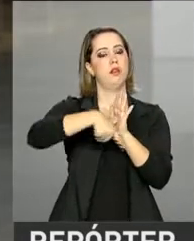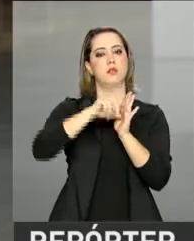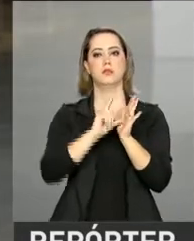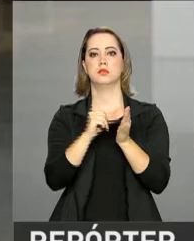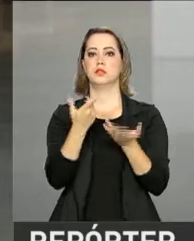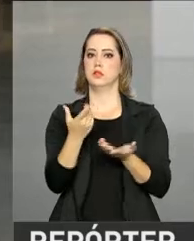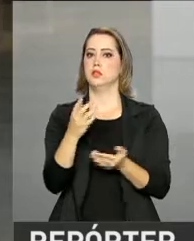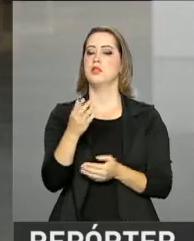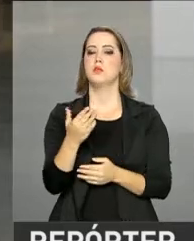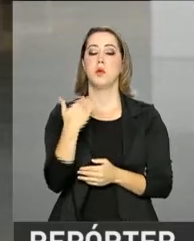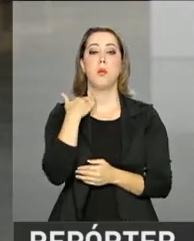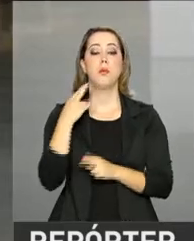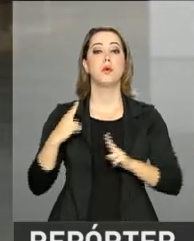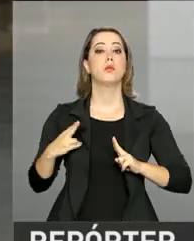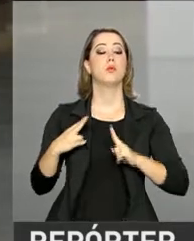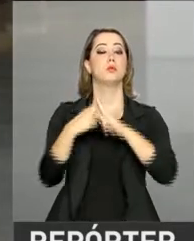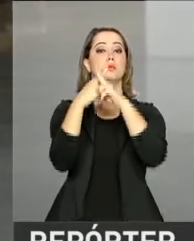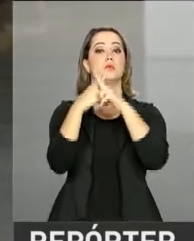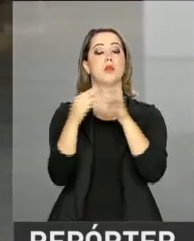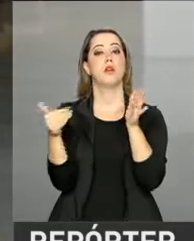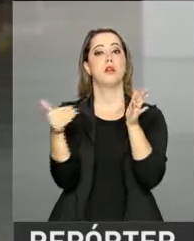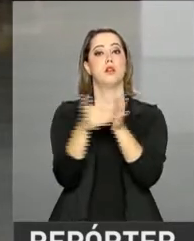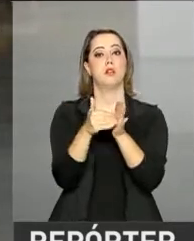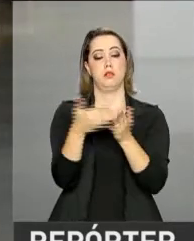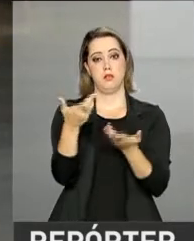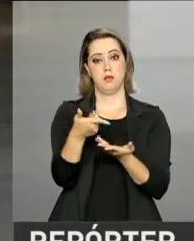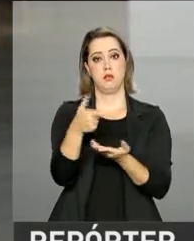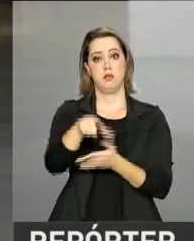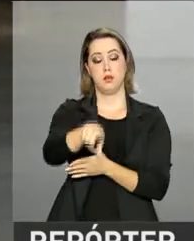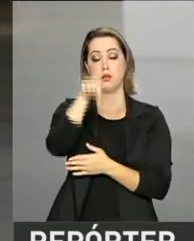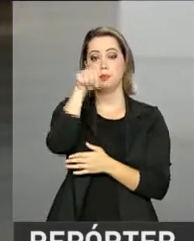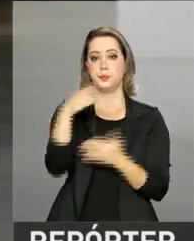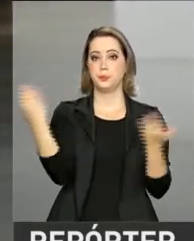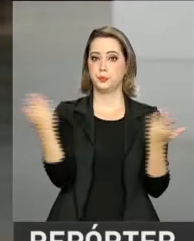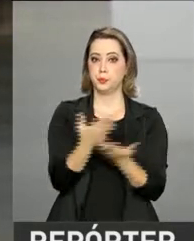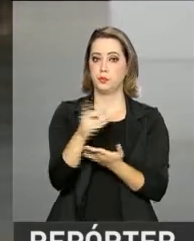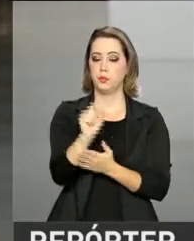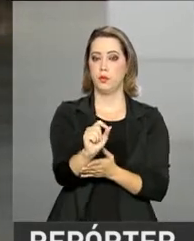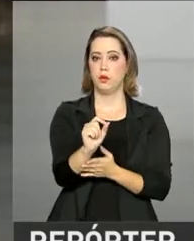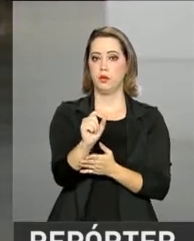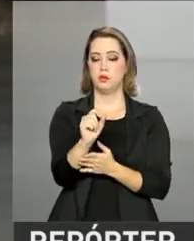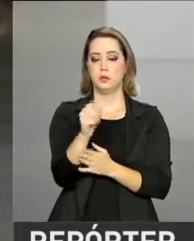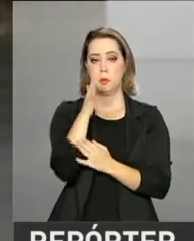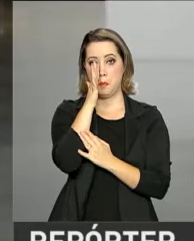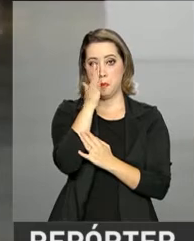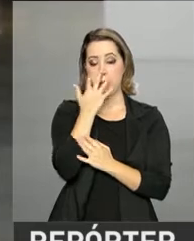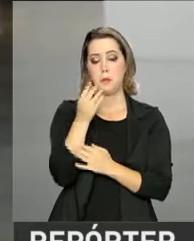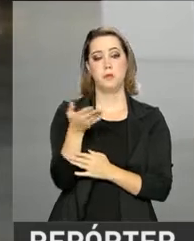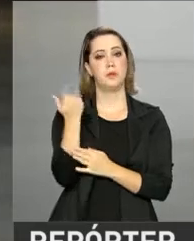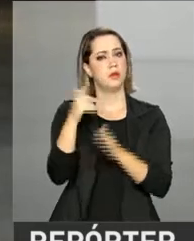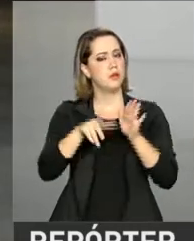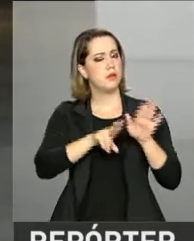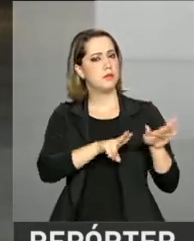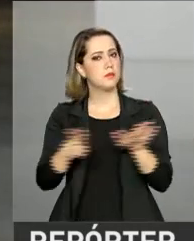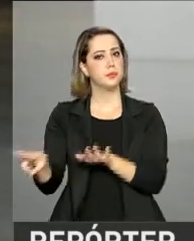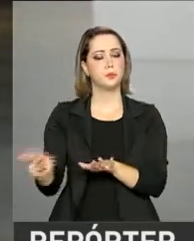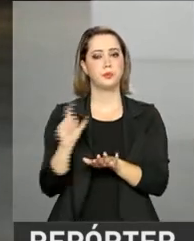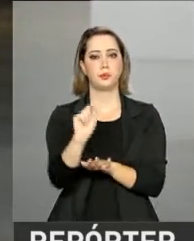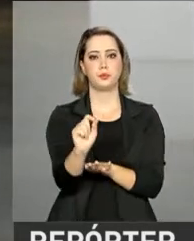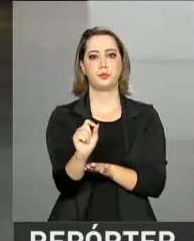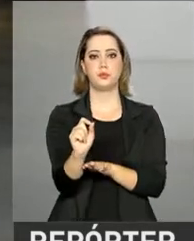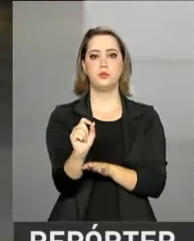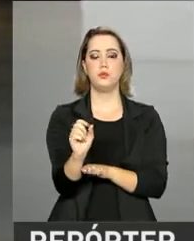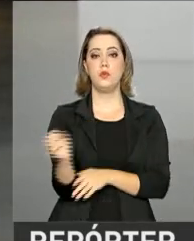pela caixa econômica federal até esta decisão do conselho monetário nacional da semana passada as